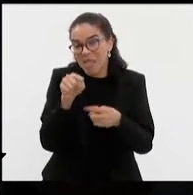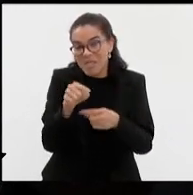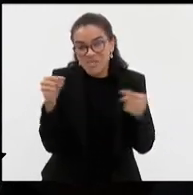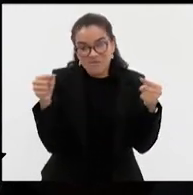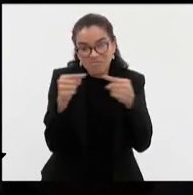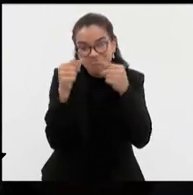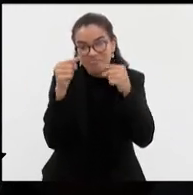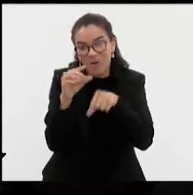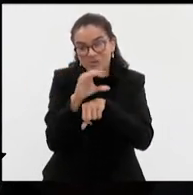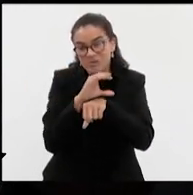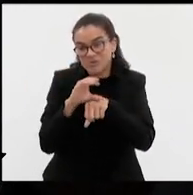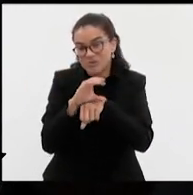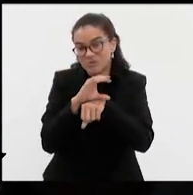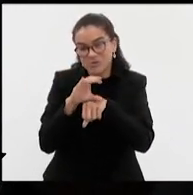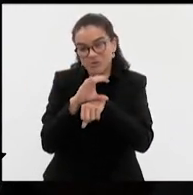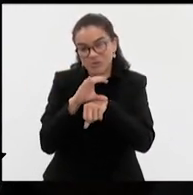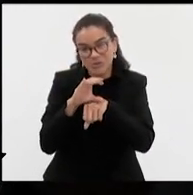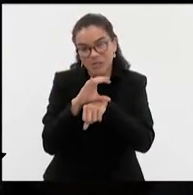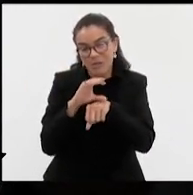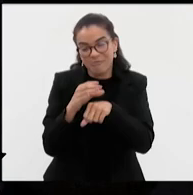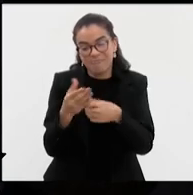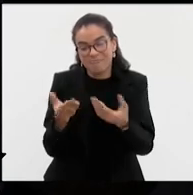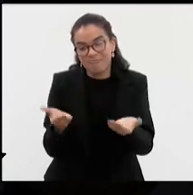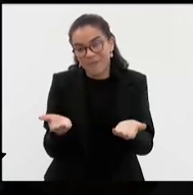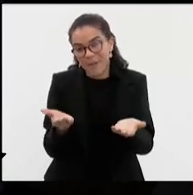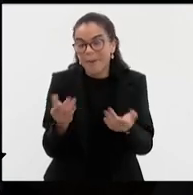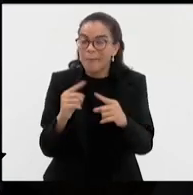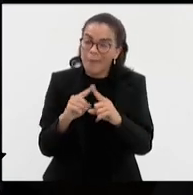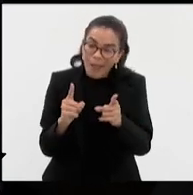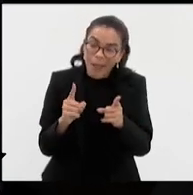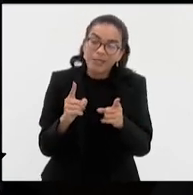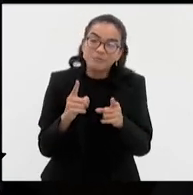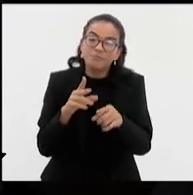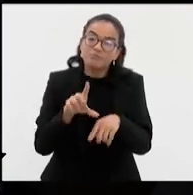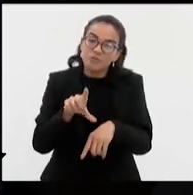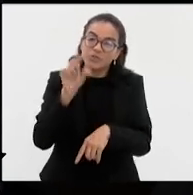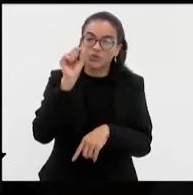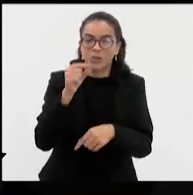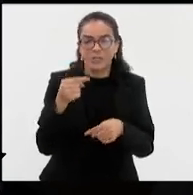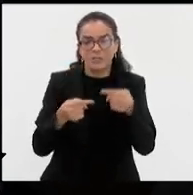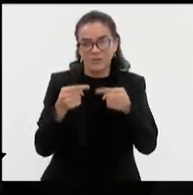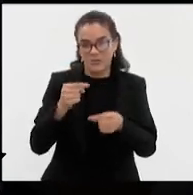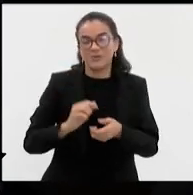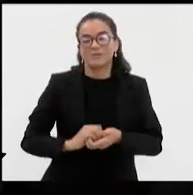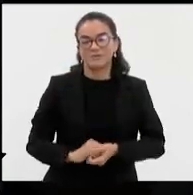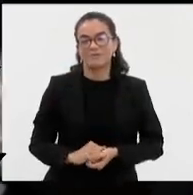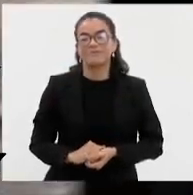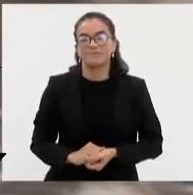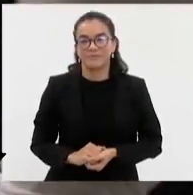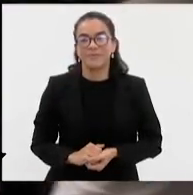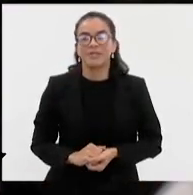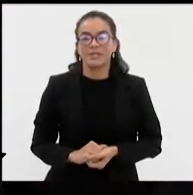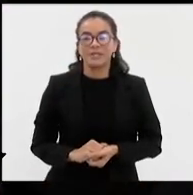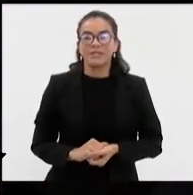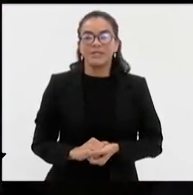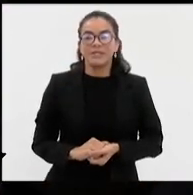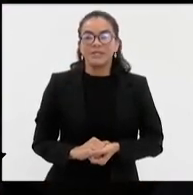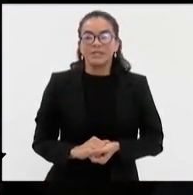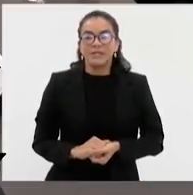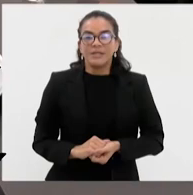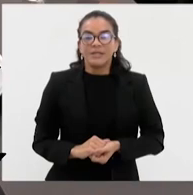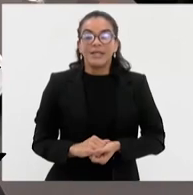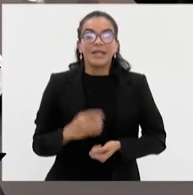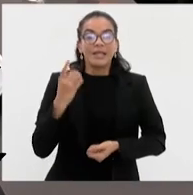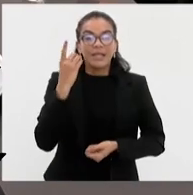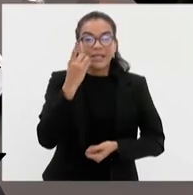constitucional. Né? Então, mas eu queria botar isso em discussão. Né? Deputado...